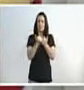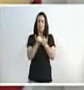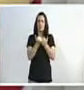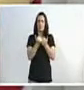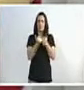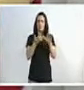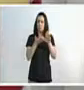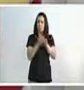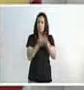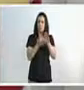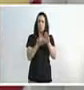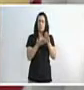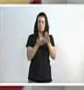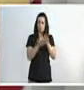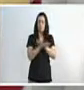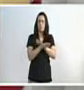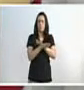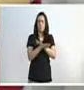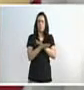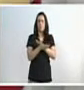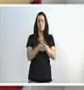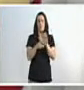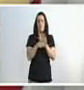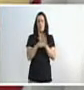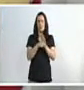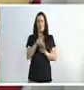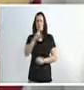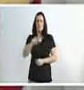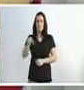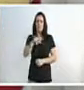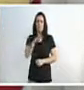lei que dá fim ao salário do vice-prefeito. Algumas